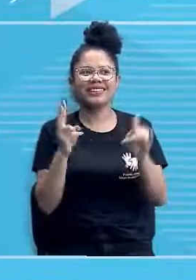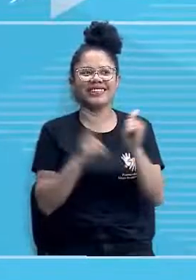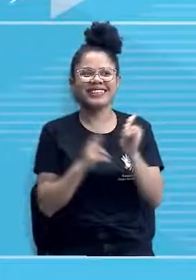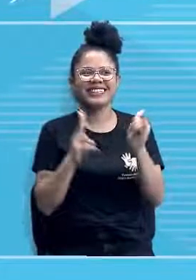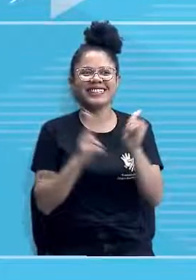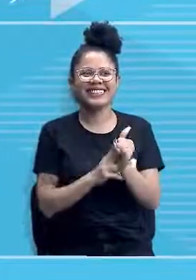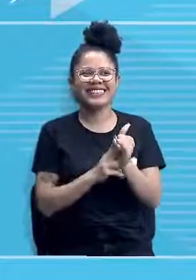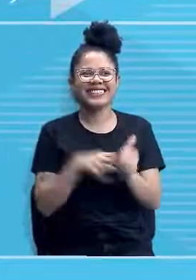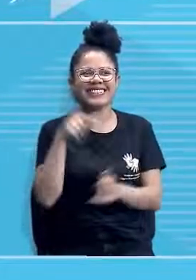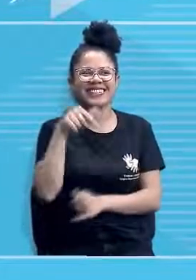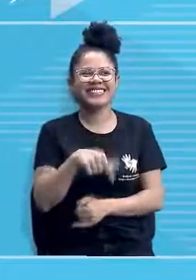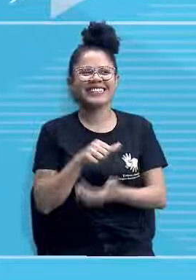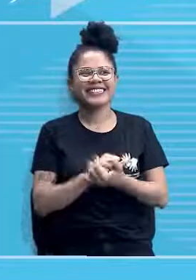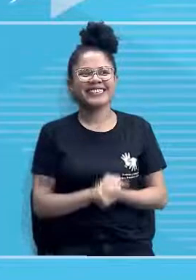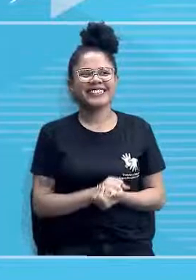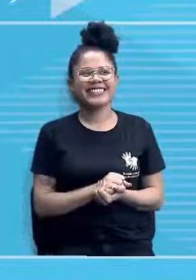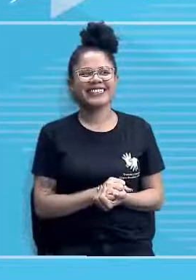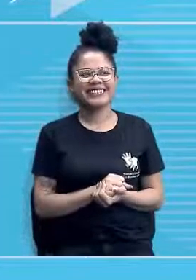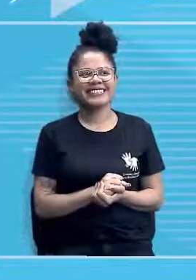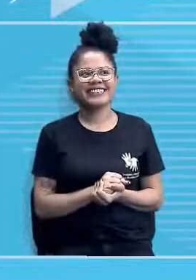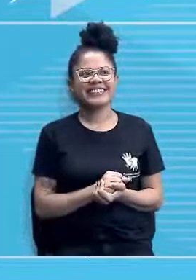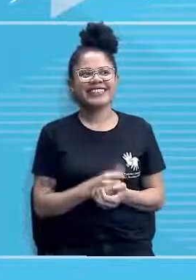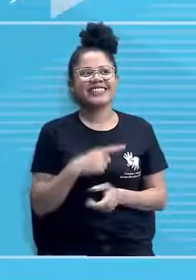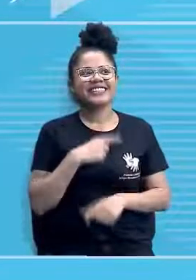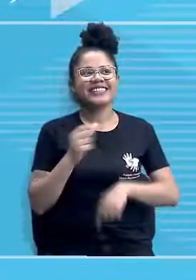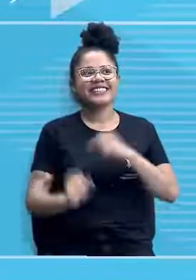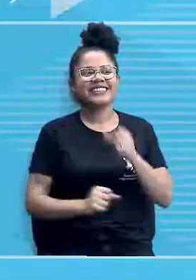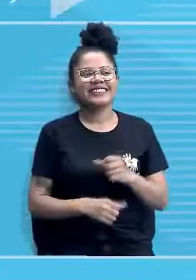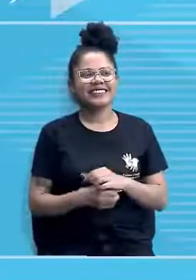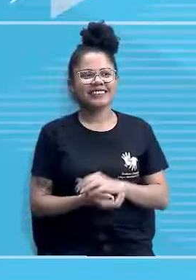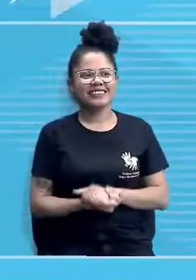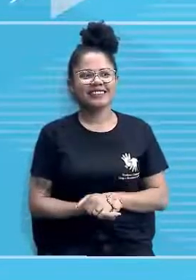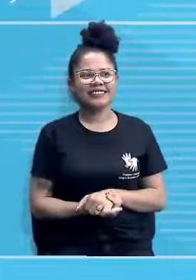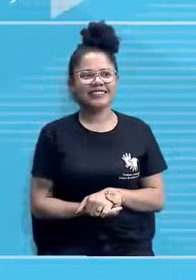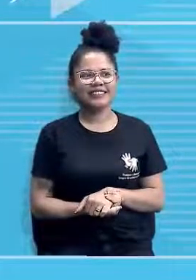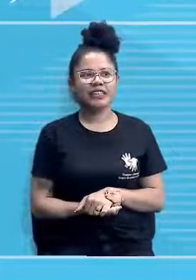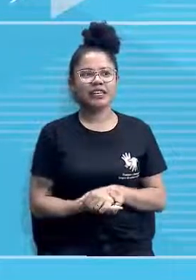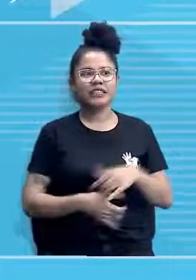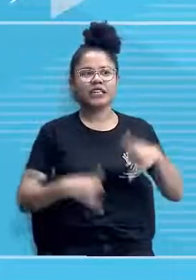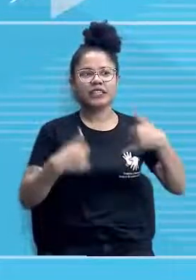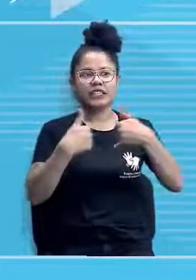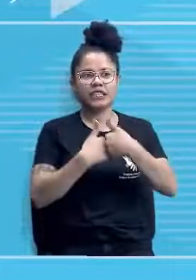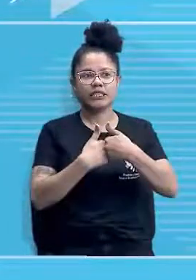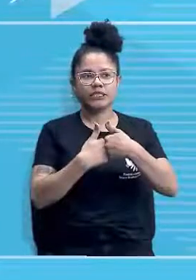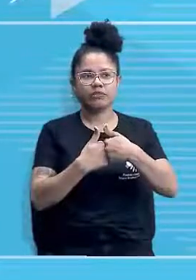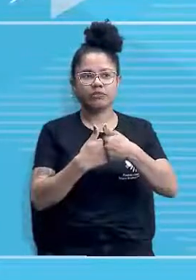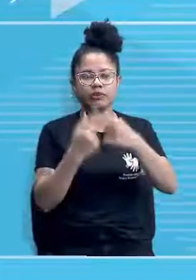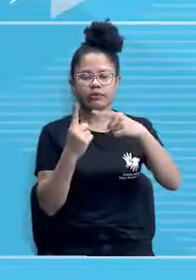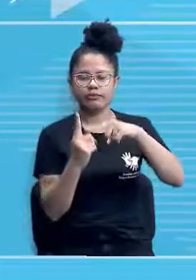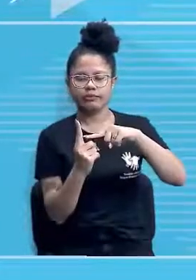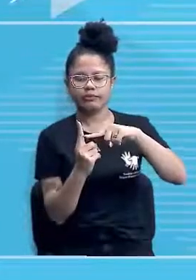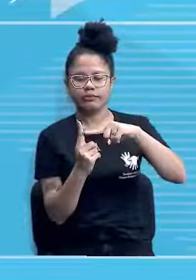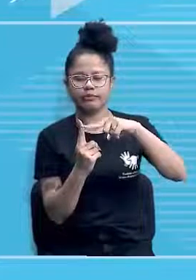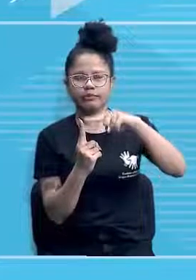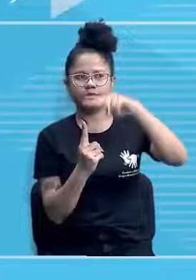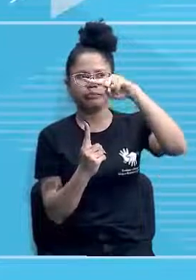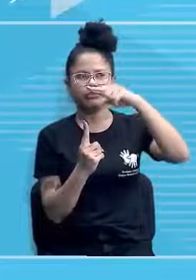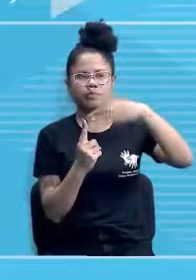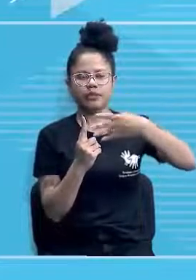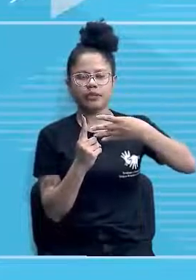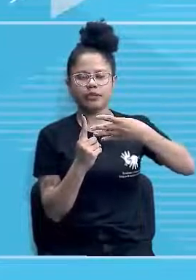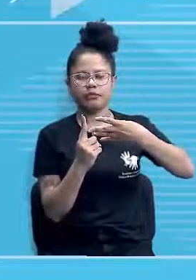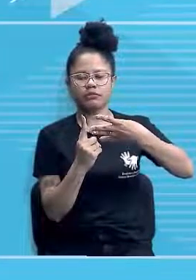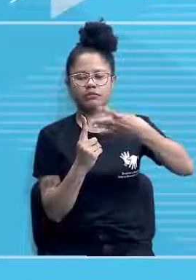educação tá aqui nós fizemos veja que a força da ligação aumenta de baixo para cima tá aqui ó